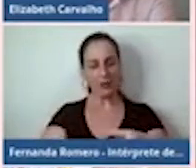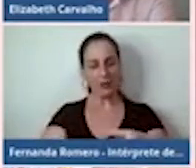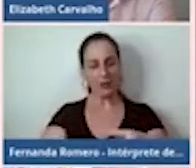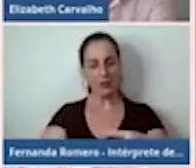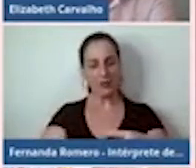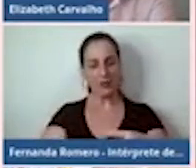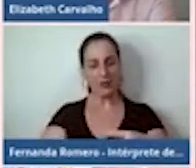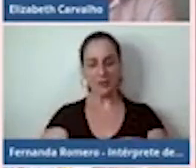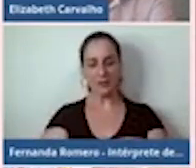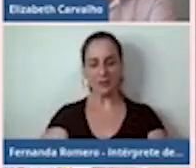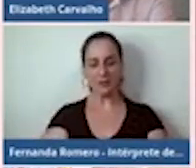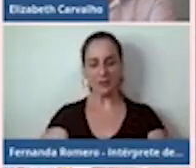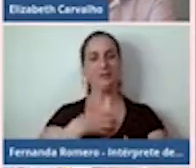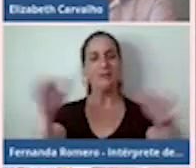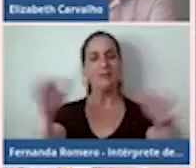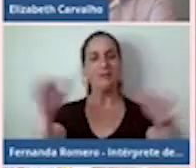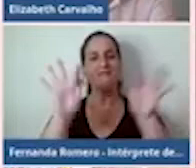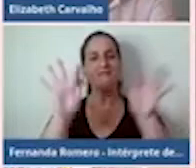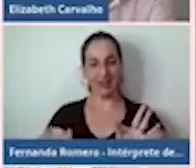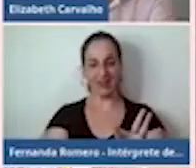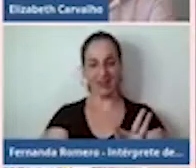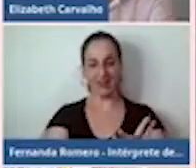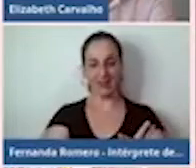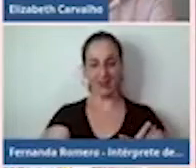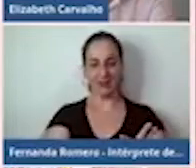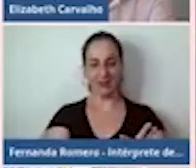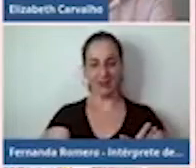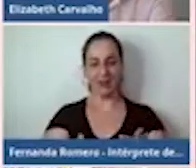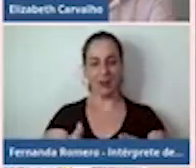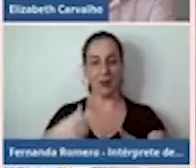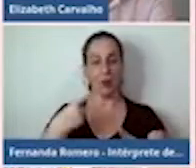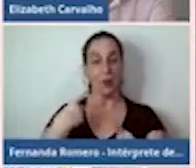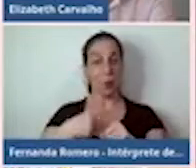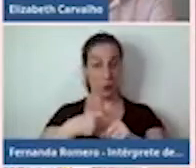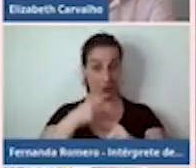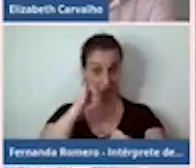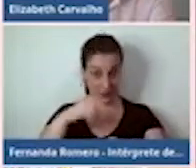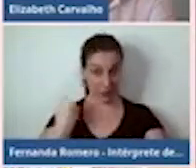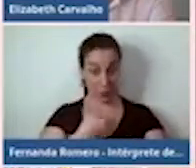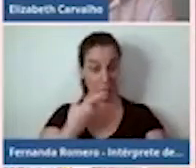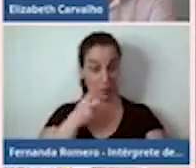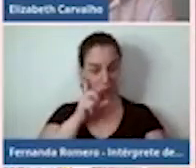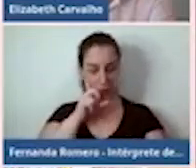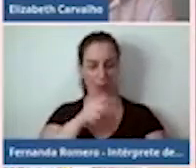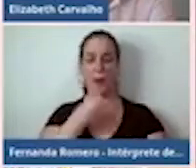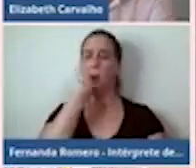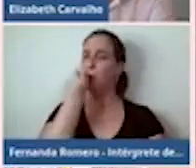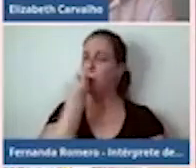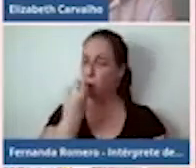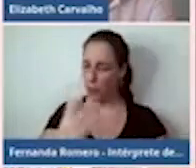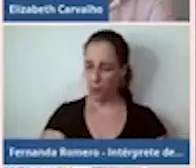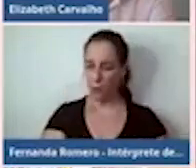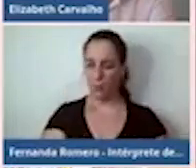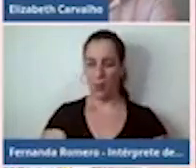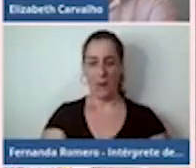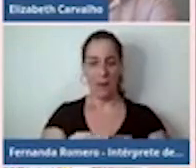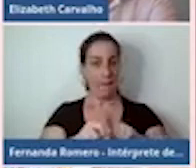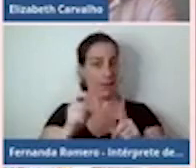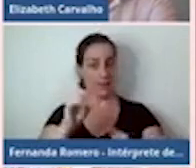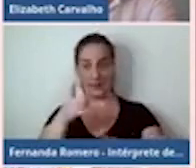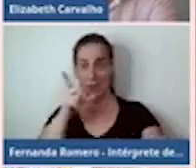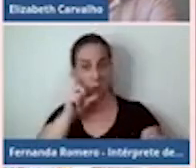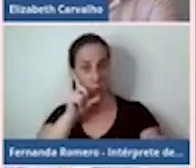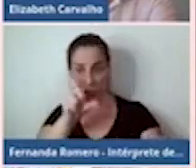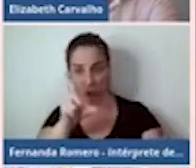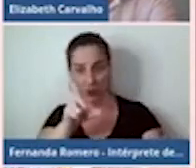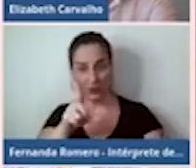extremamente feliz, porque se a gente consegue, que bom, mas se a gente não consegue, pelo menos a